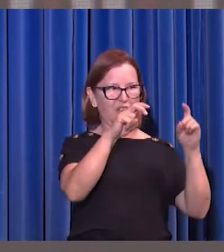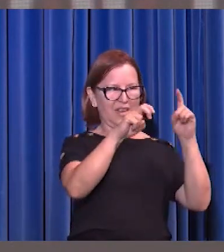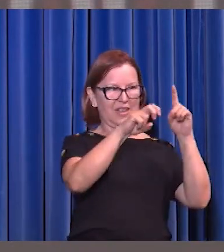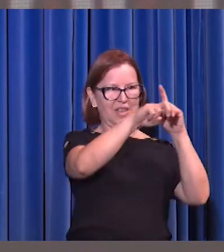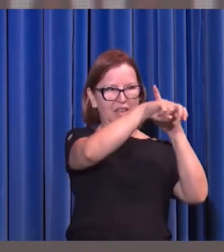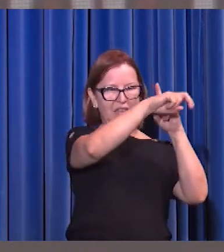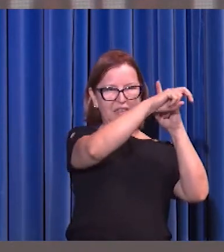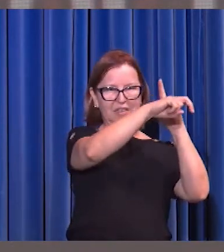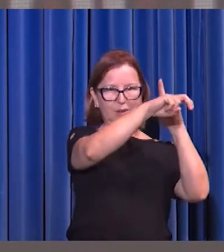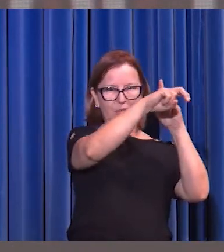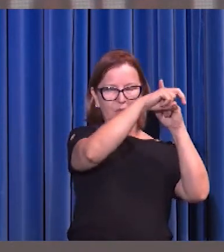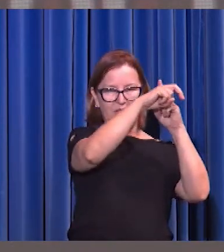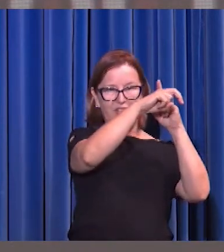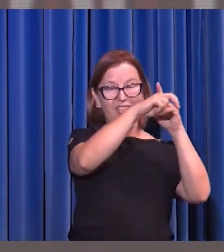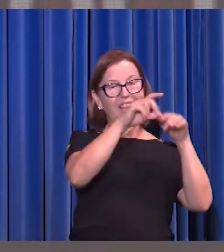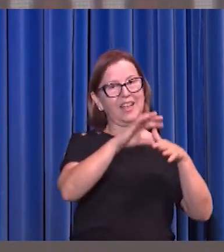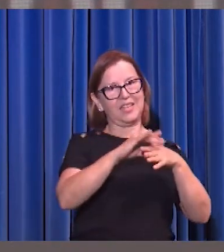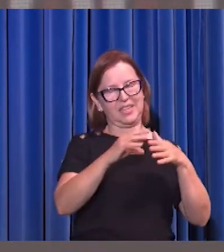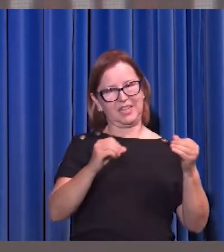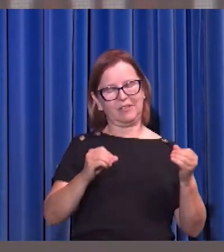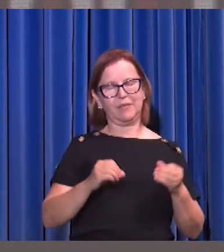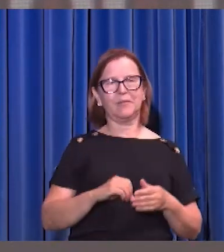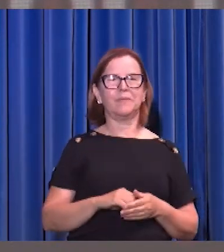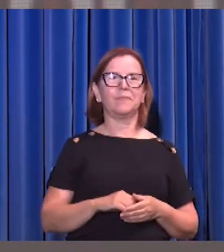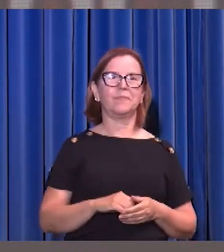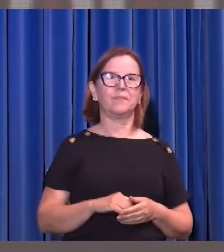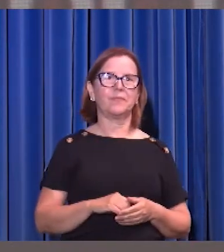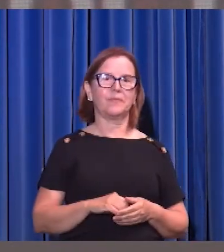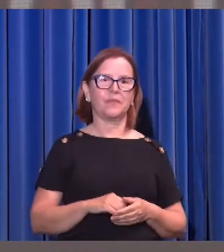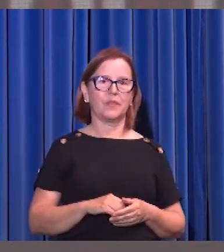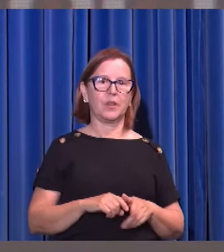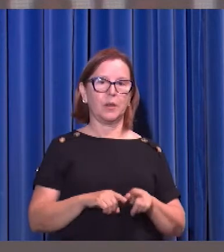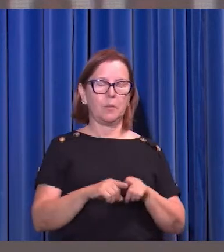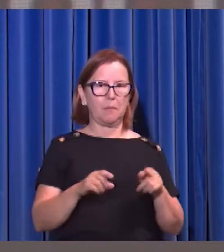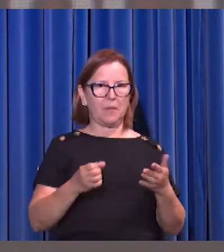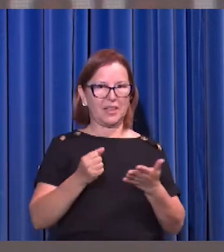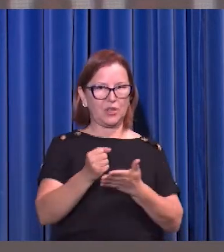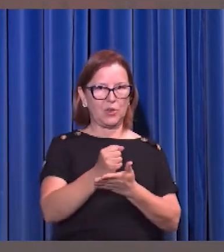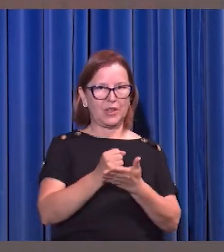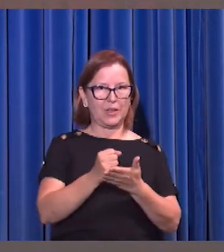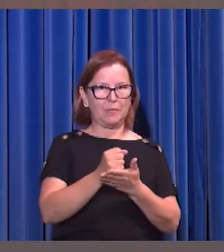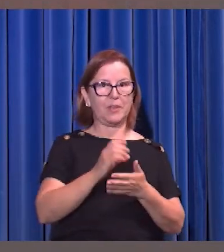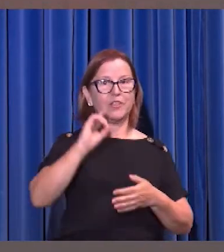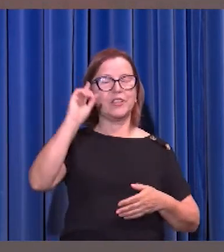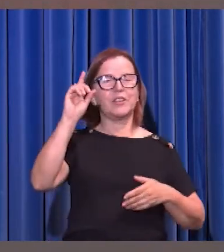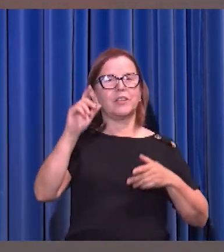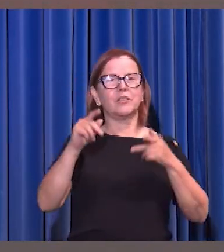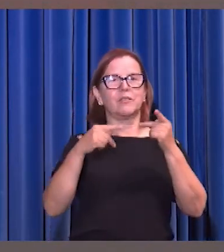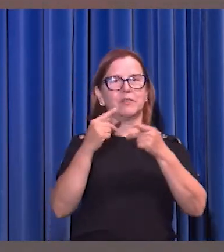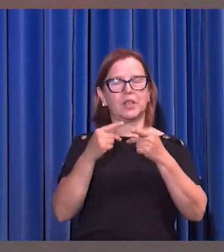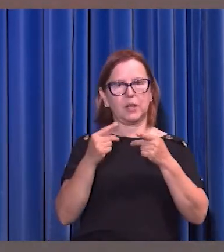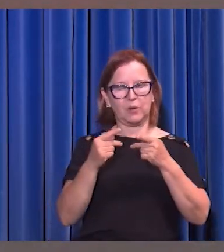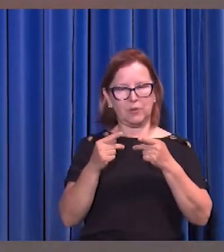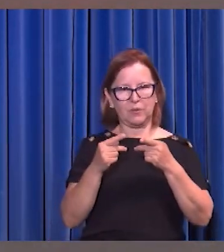problema. Mas nem é preciso eu dizer que o remédio proposto por Deus e executado fielmente por